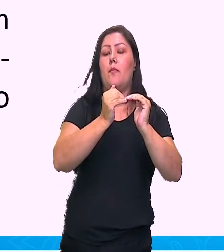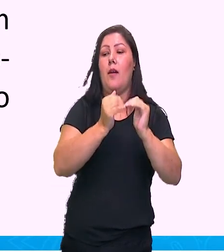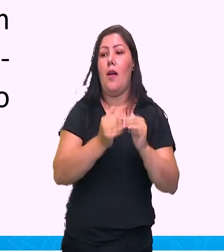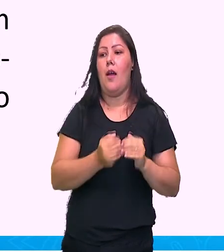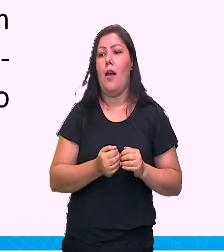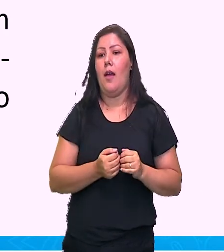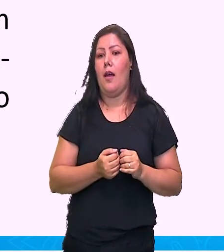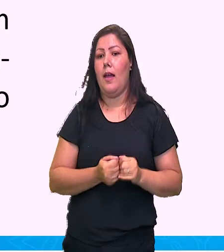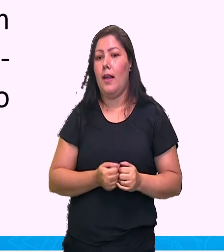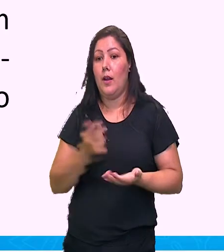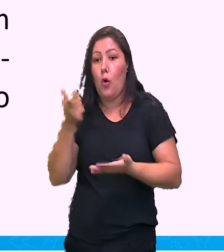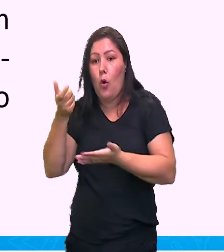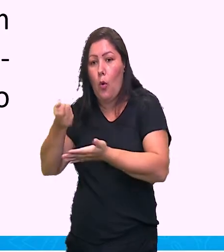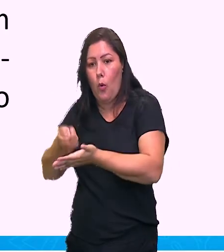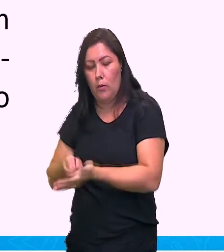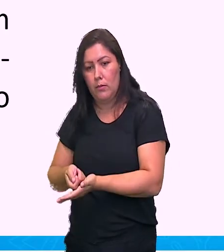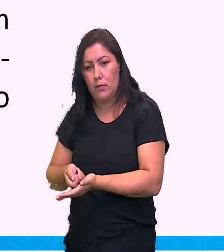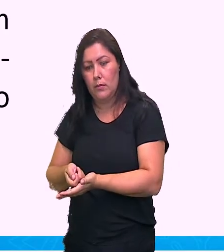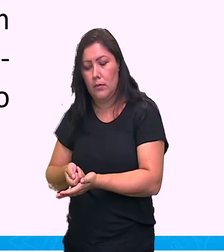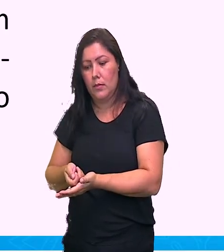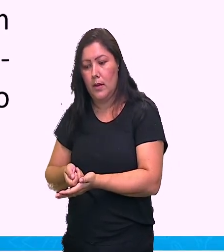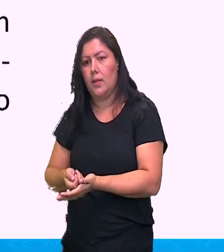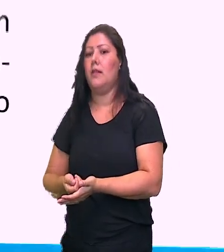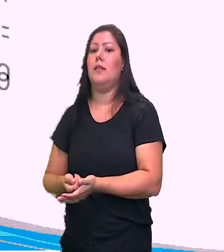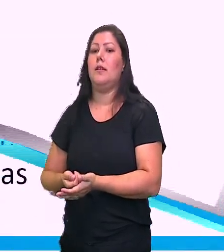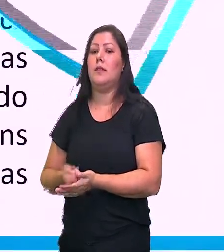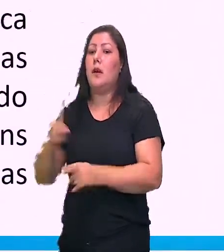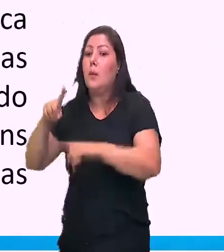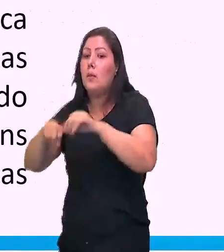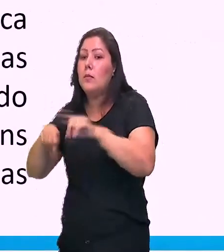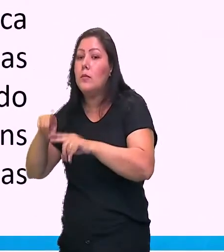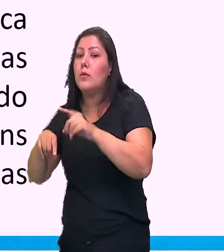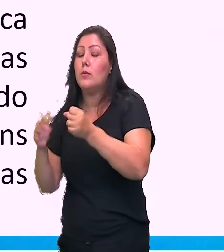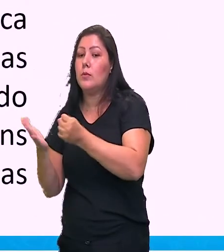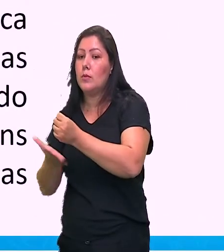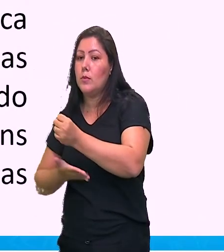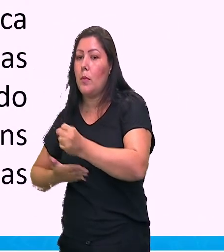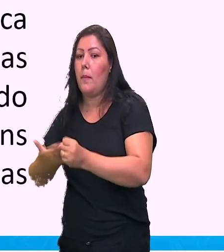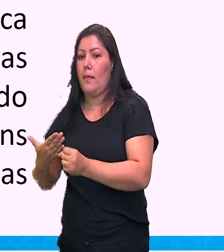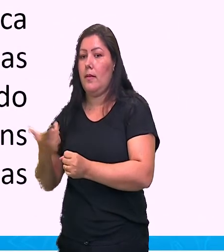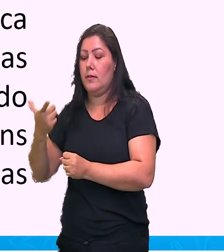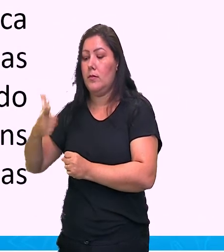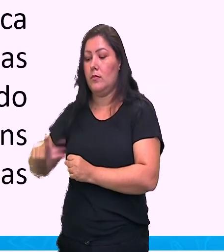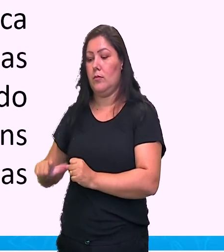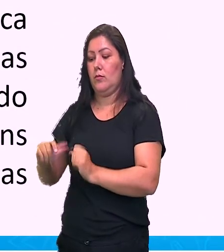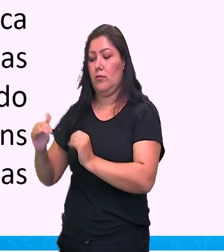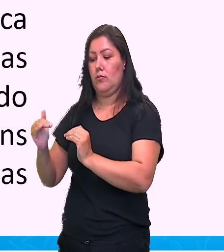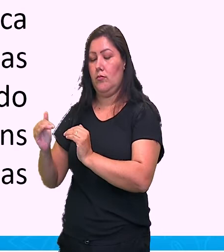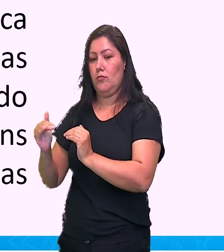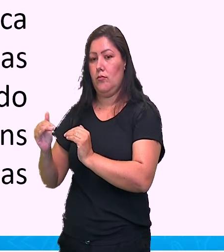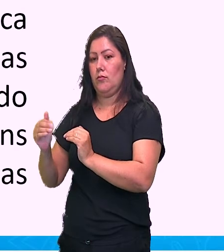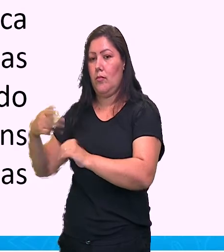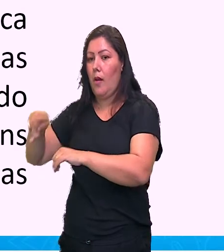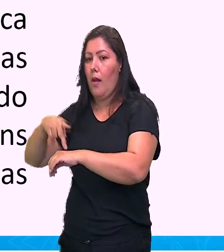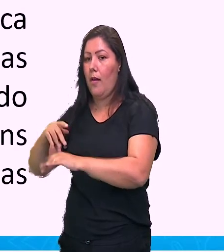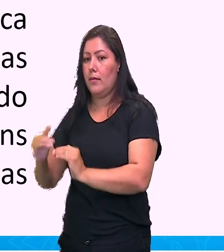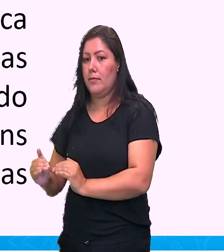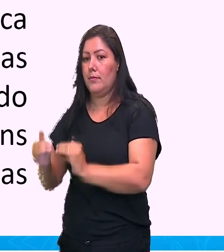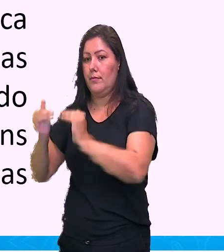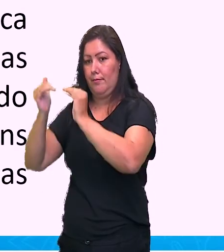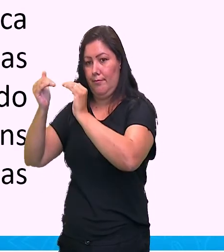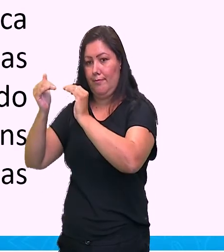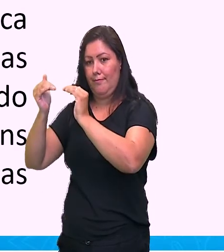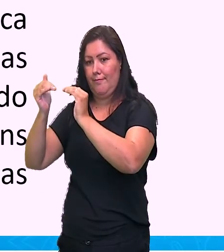trabalho. Mas isso foi mudando. Depois da Segunda Guerra, as grandes